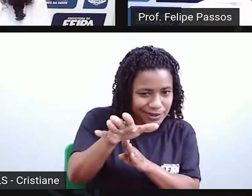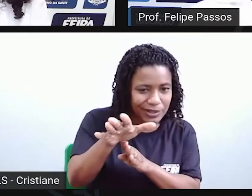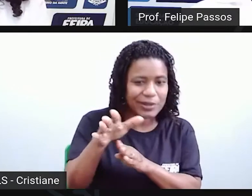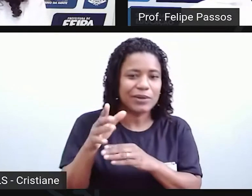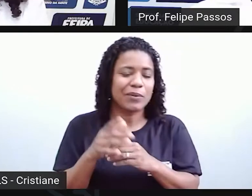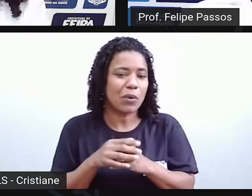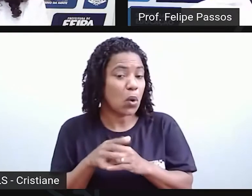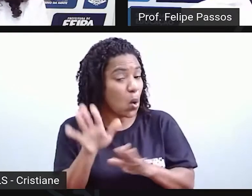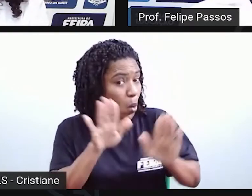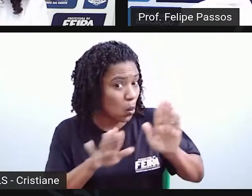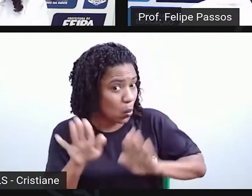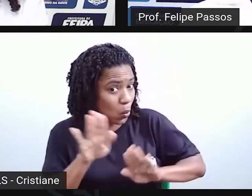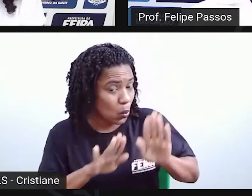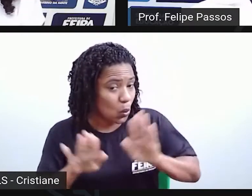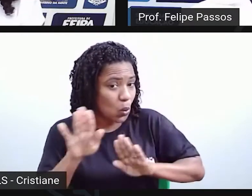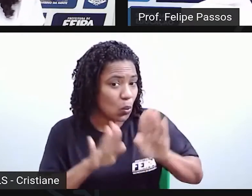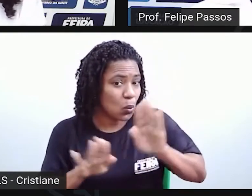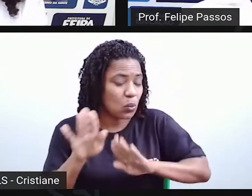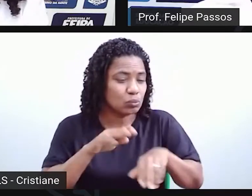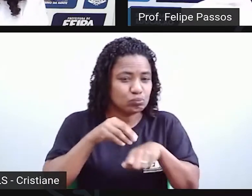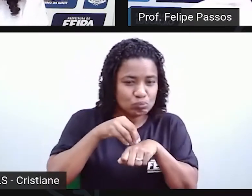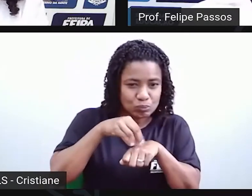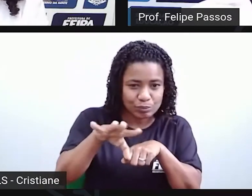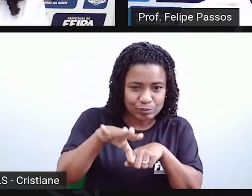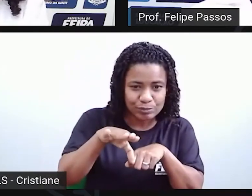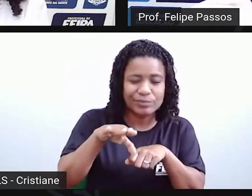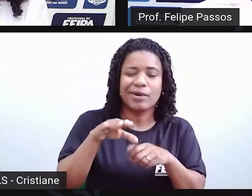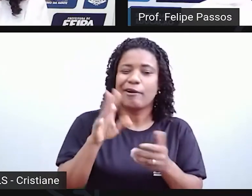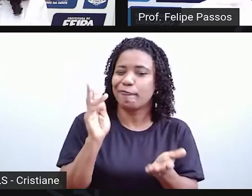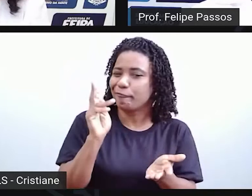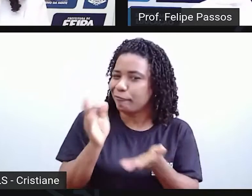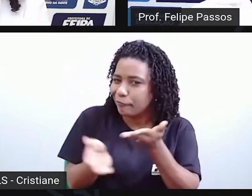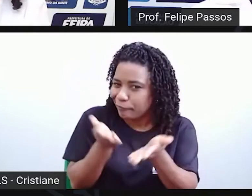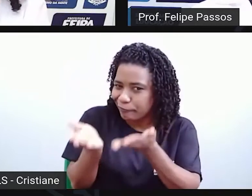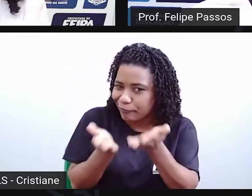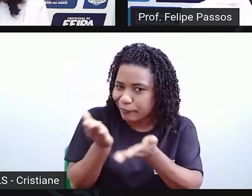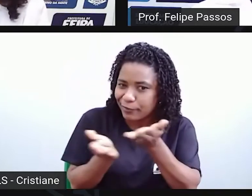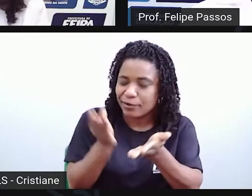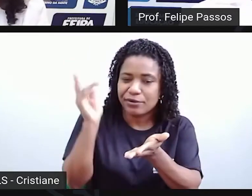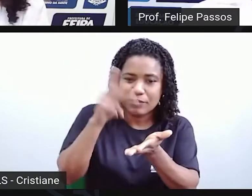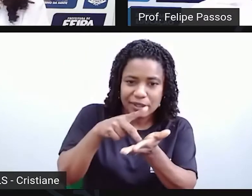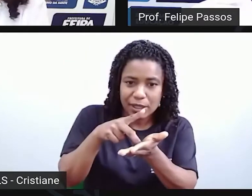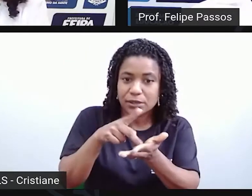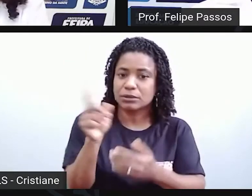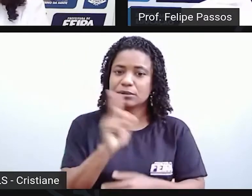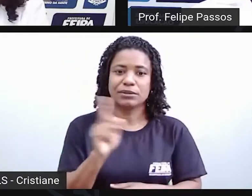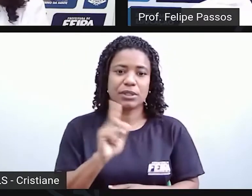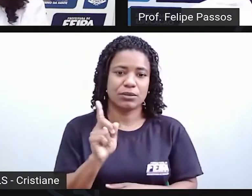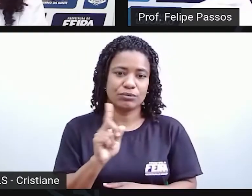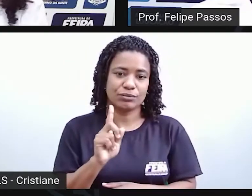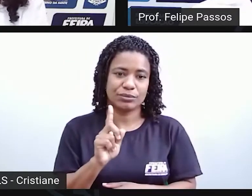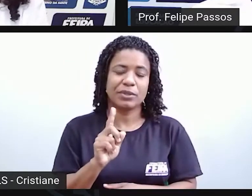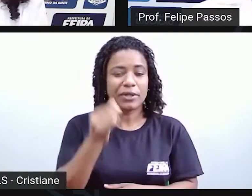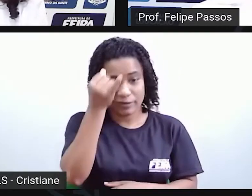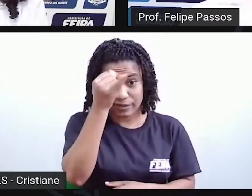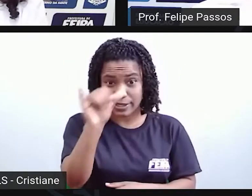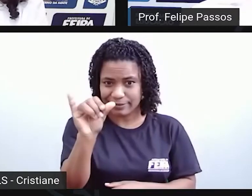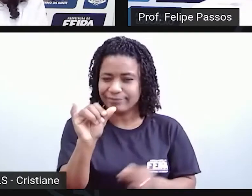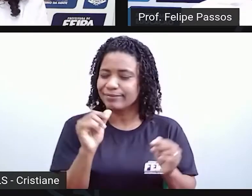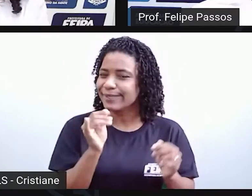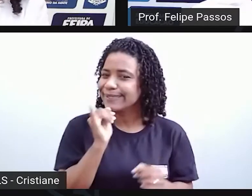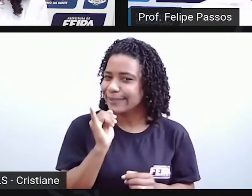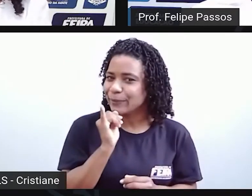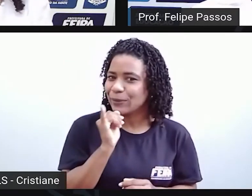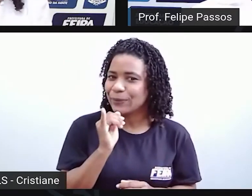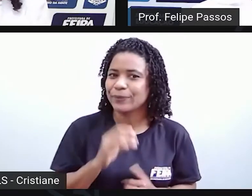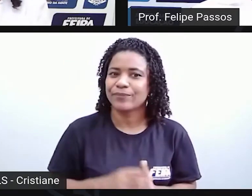cuidado, como uma atenção, e que são sinais, são coisas que a gente deve evitar. Vou dar alguns exemplos.